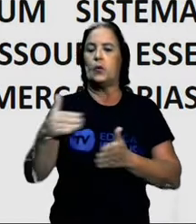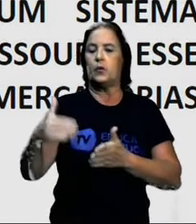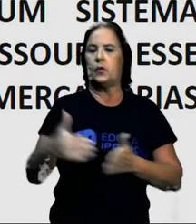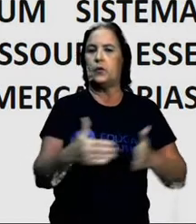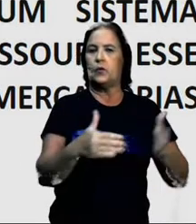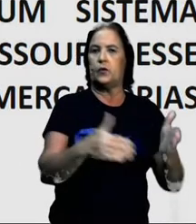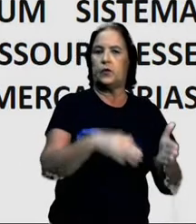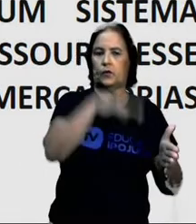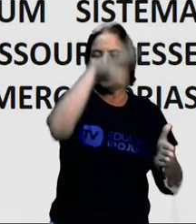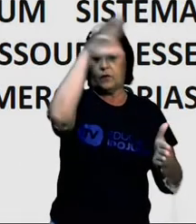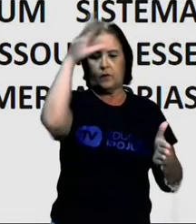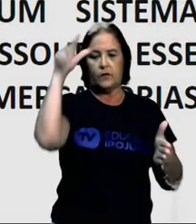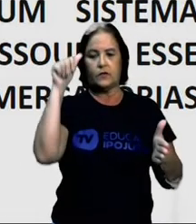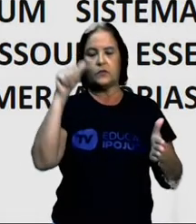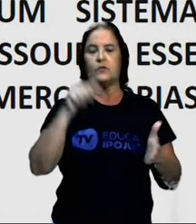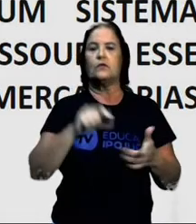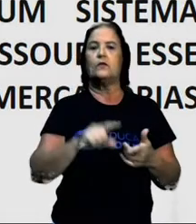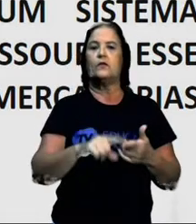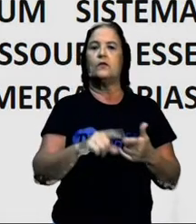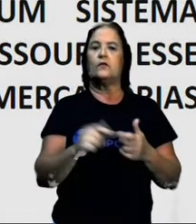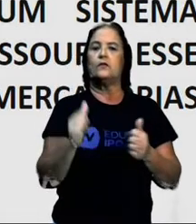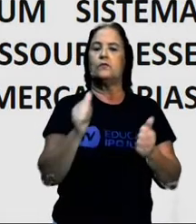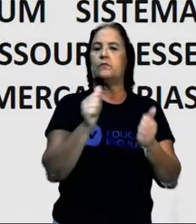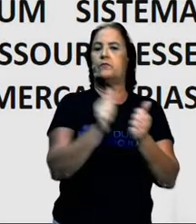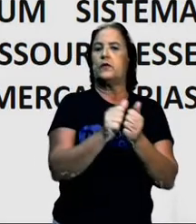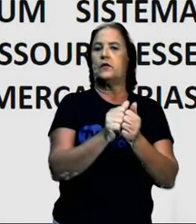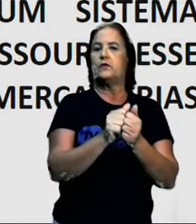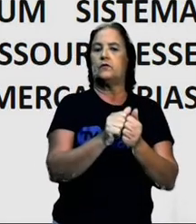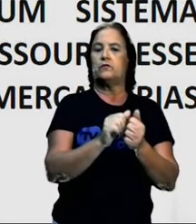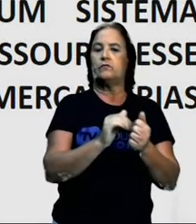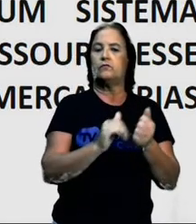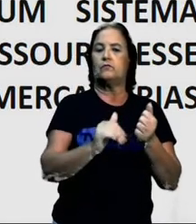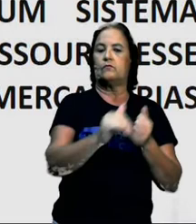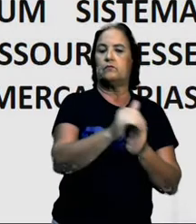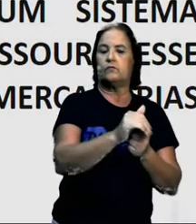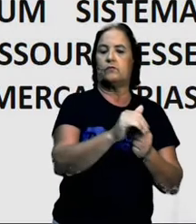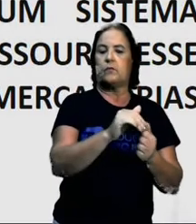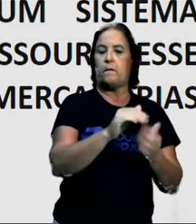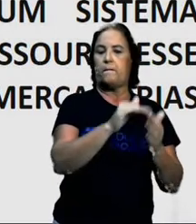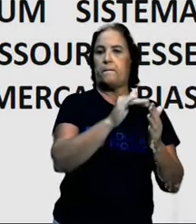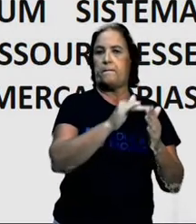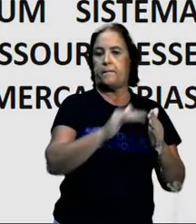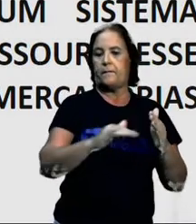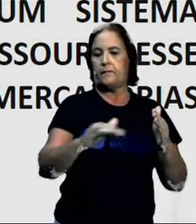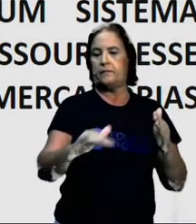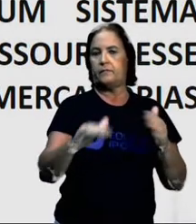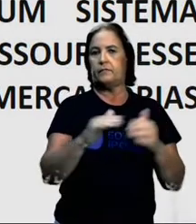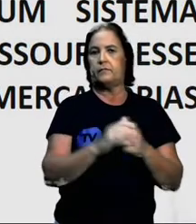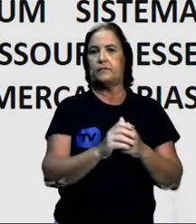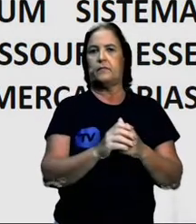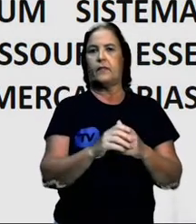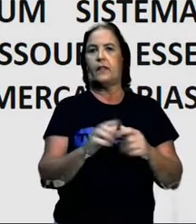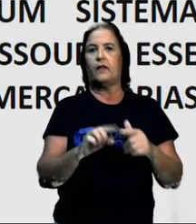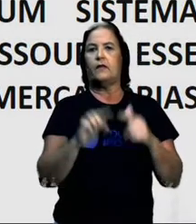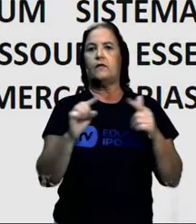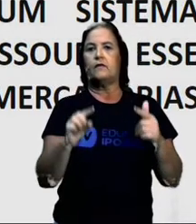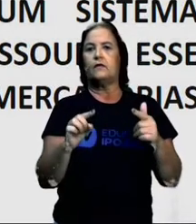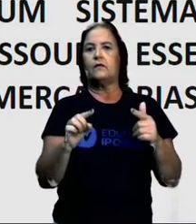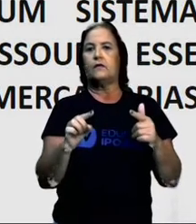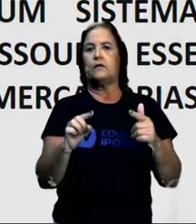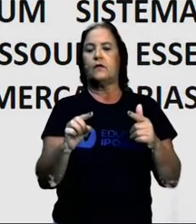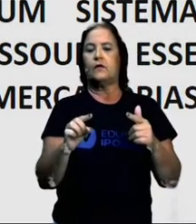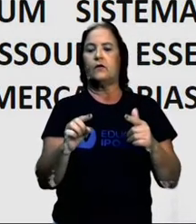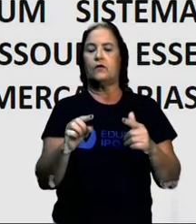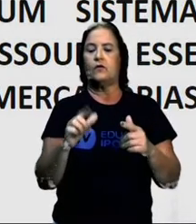próximo à costa pacífica. Na planície central dos Estados Unidos, há um